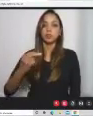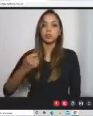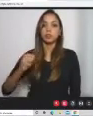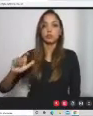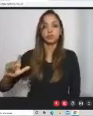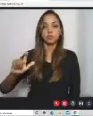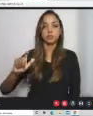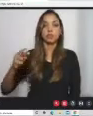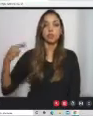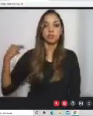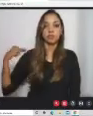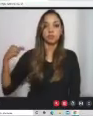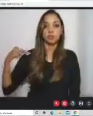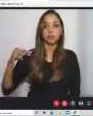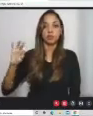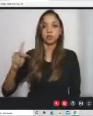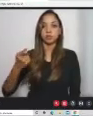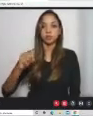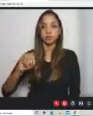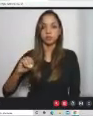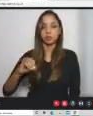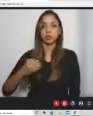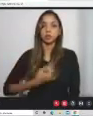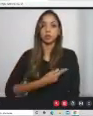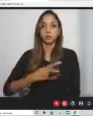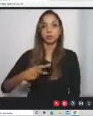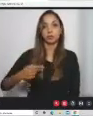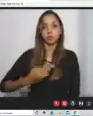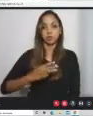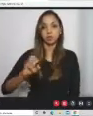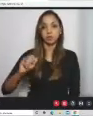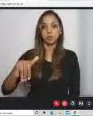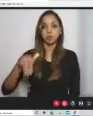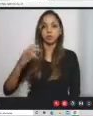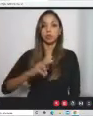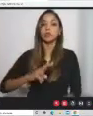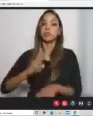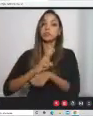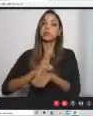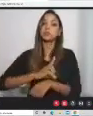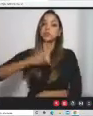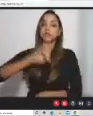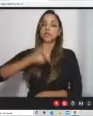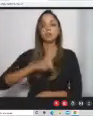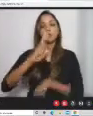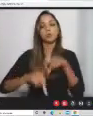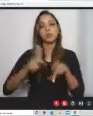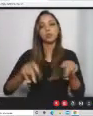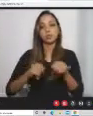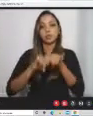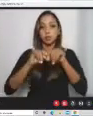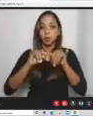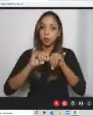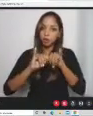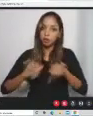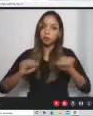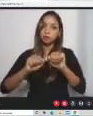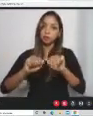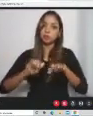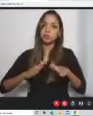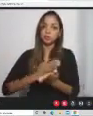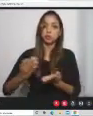Raleça Freire e Tiago Fernandes. O presidente Ivone França, sobre a proteção de Deus em nome do povo parnamirinense, deu por aberta a sessão, convidando o vereador Ramildo